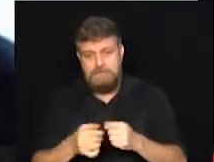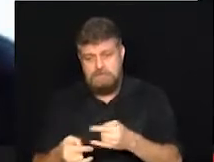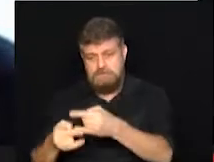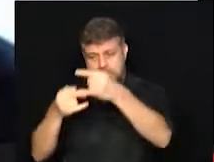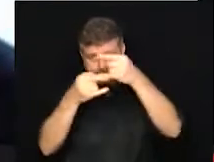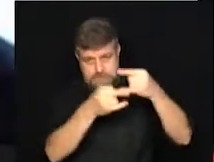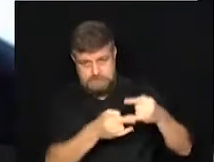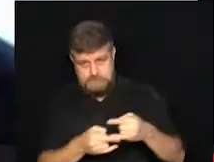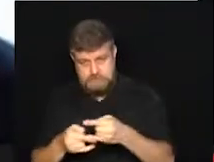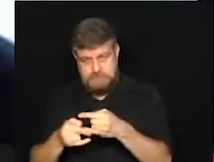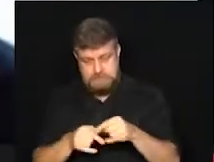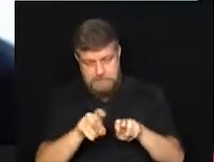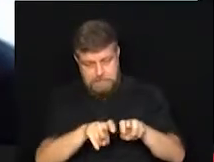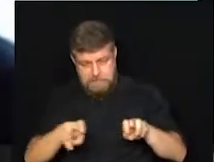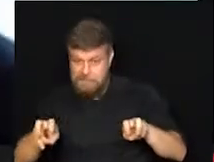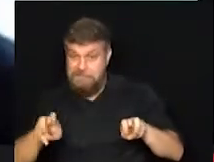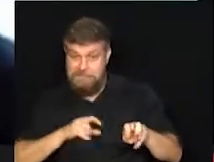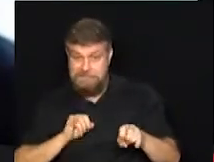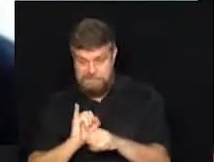essa mesa virtual, né?